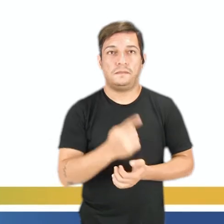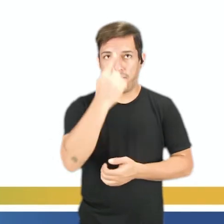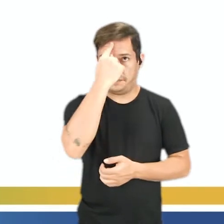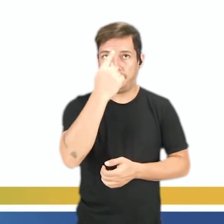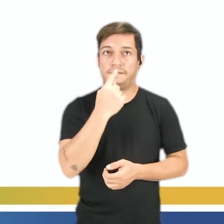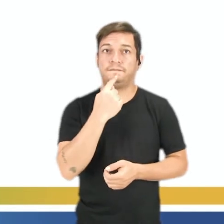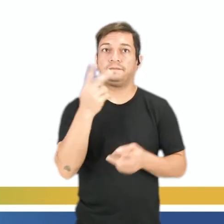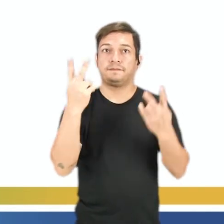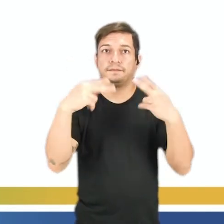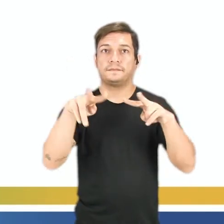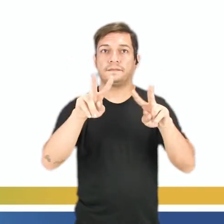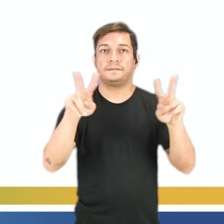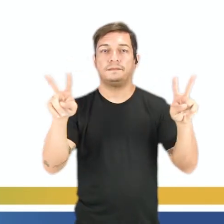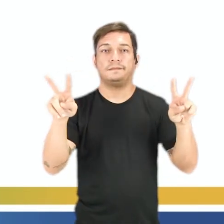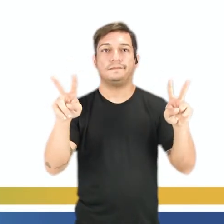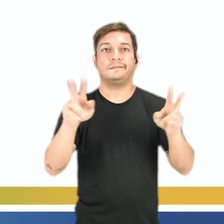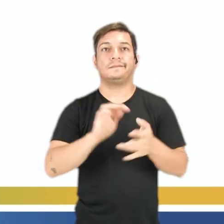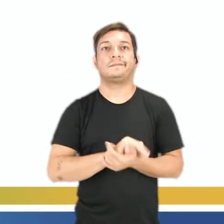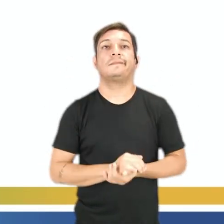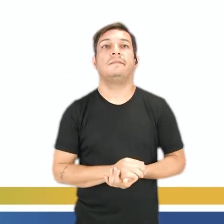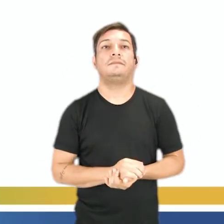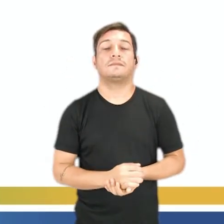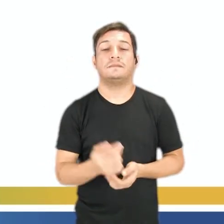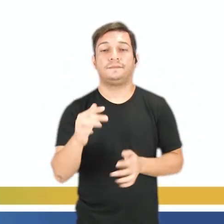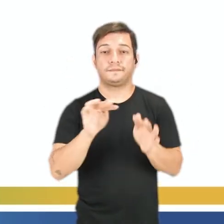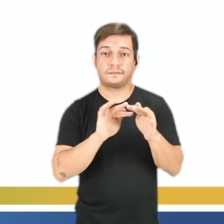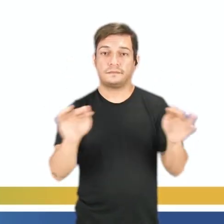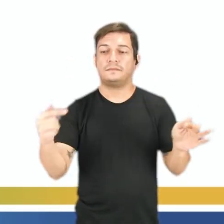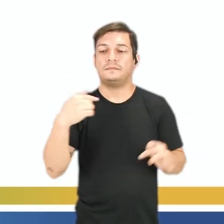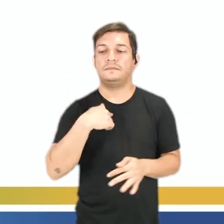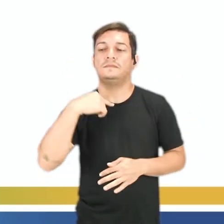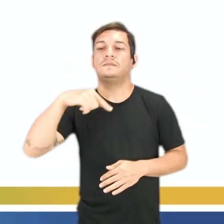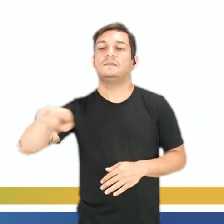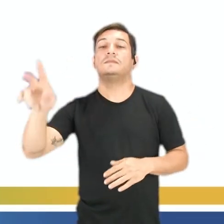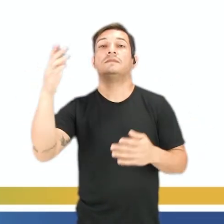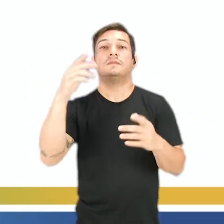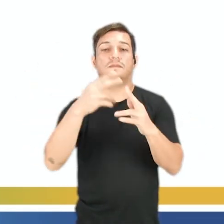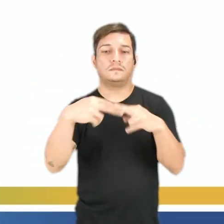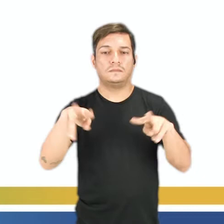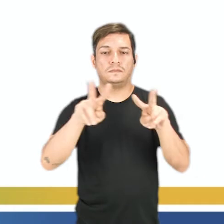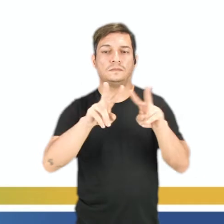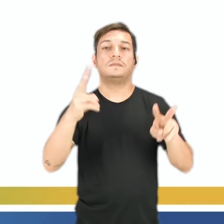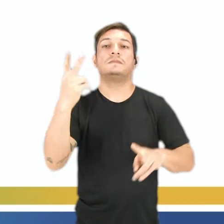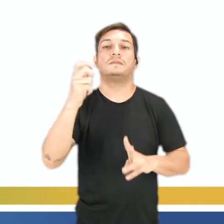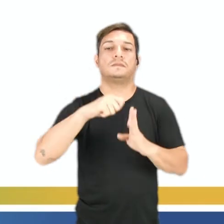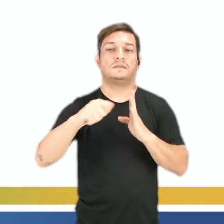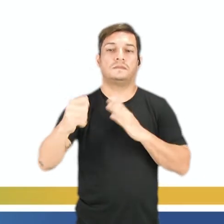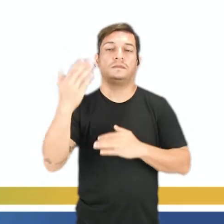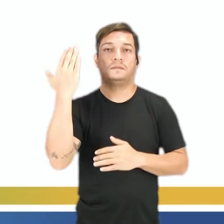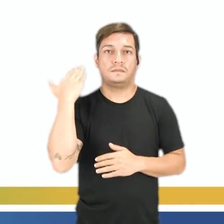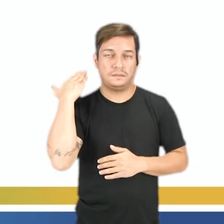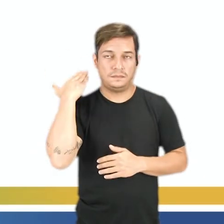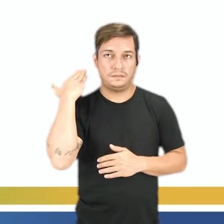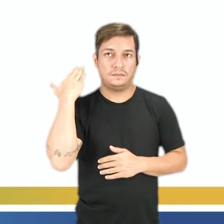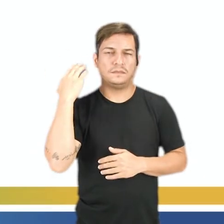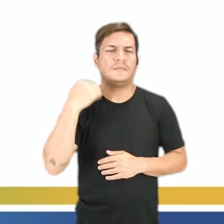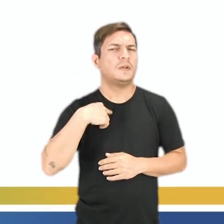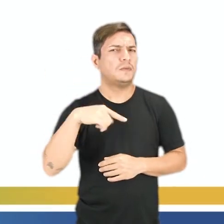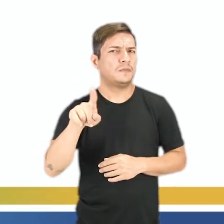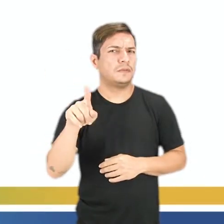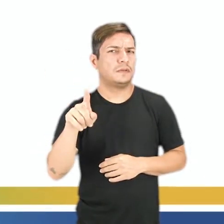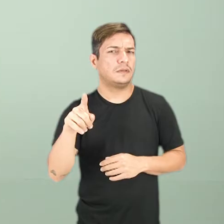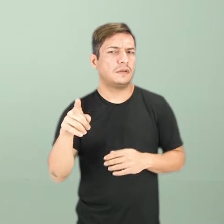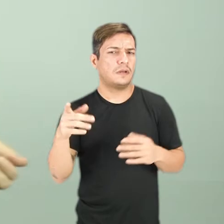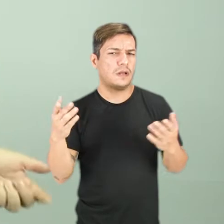do shopping. A frase era, eu fui ao shopping há 5 meses atrás. Agora eu quero perguntar, ei, eu fui ao